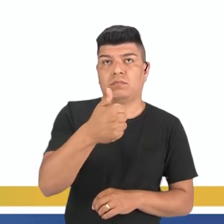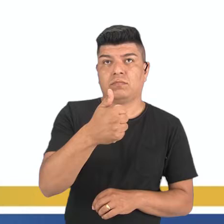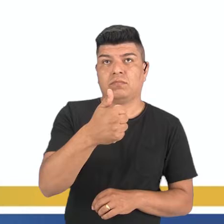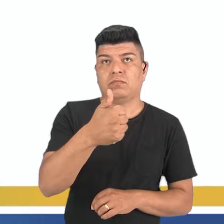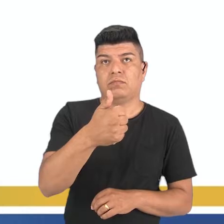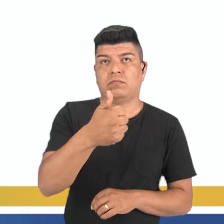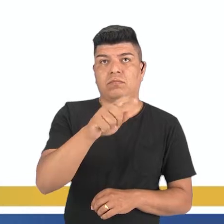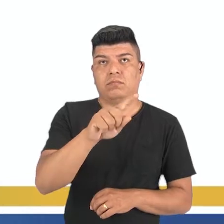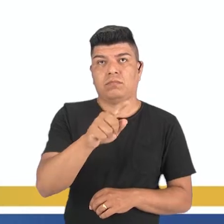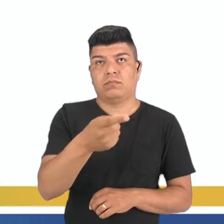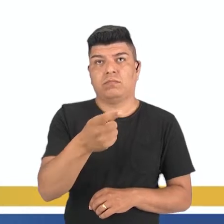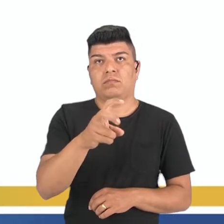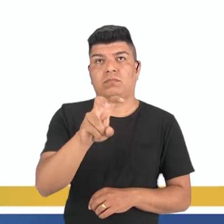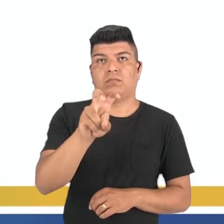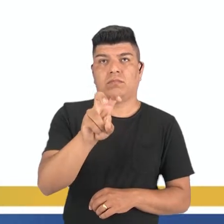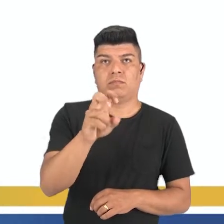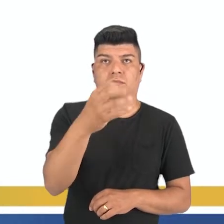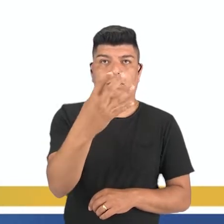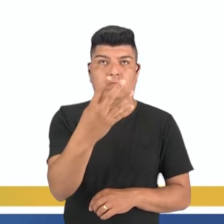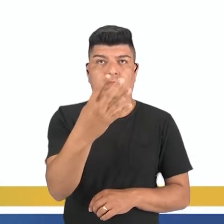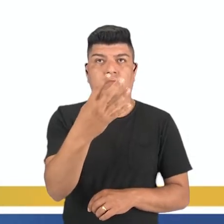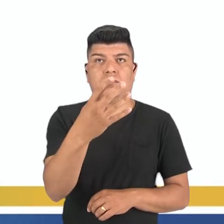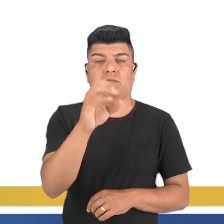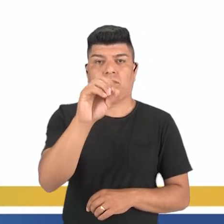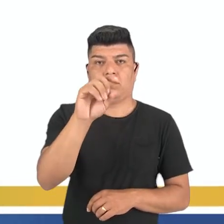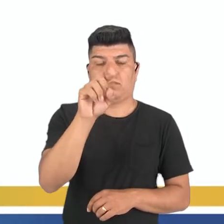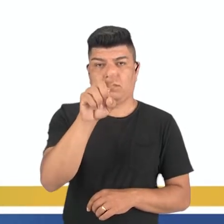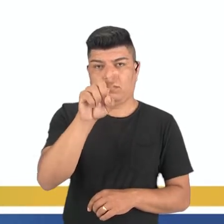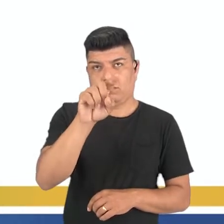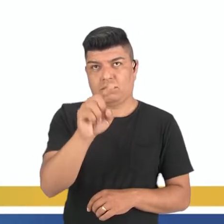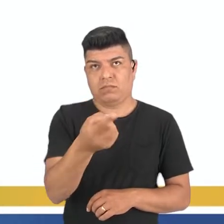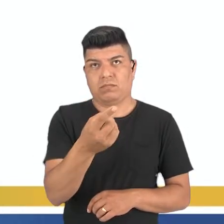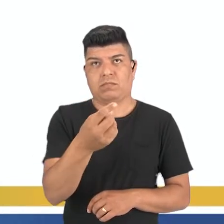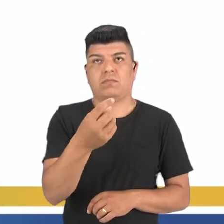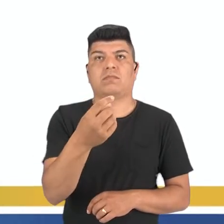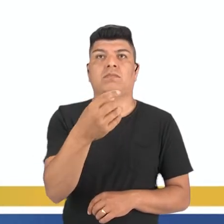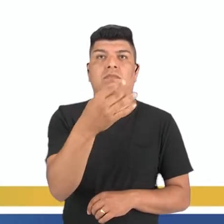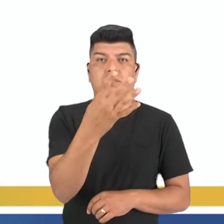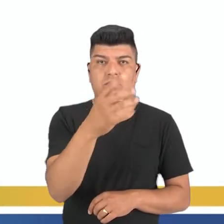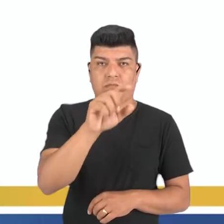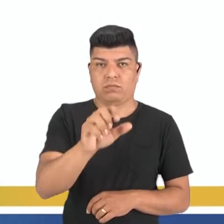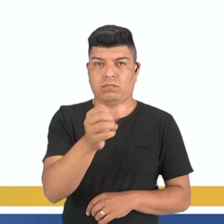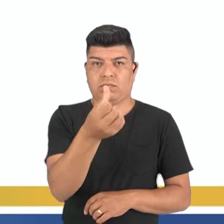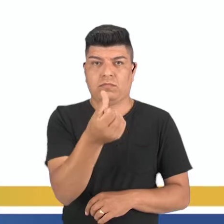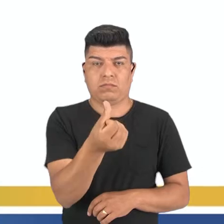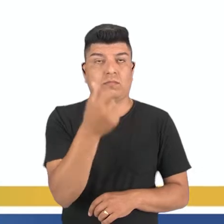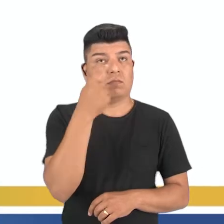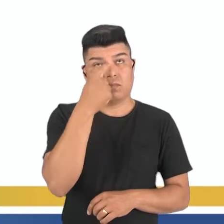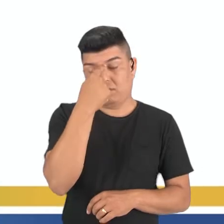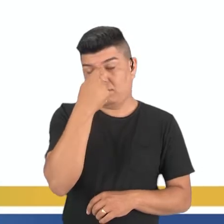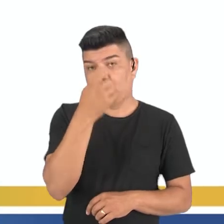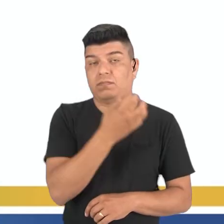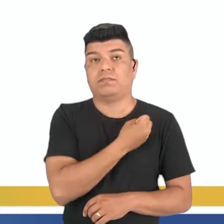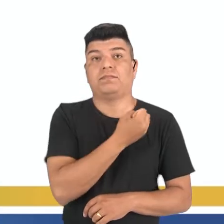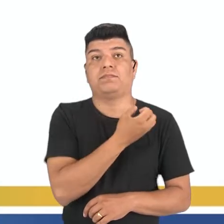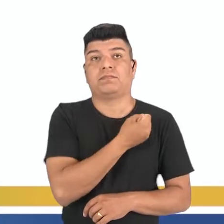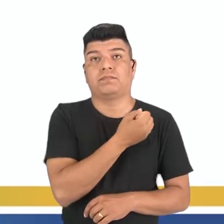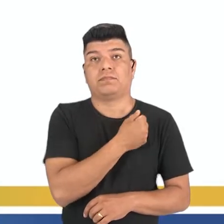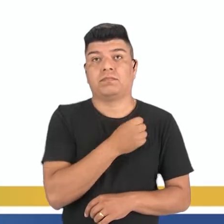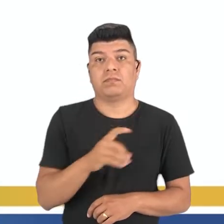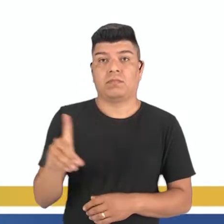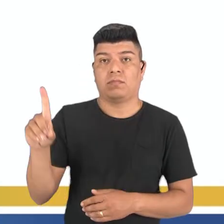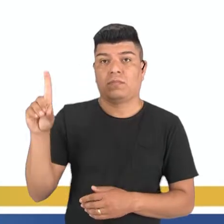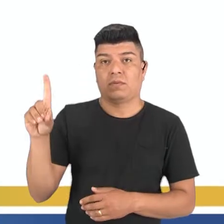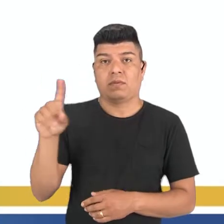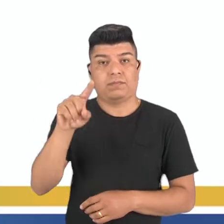número como 1 inteiro e 54 centésimos, 1,54. Então, esse número, pessoal, à direita